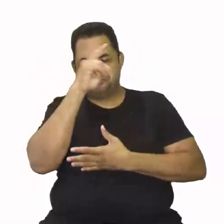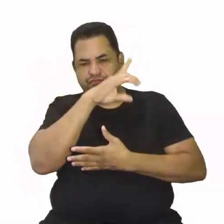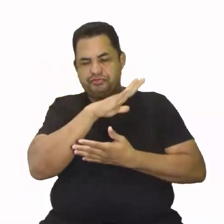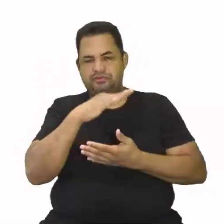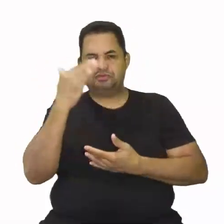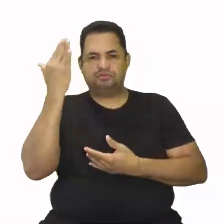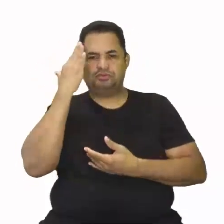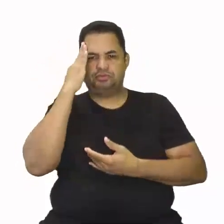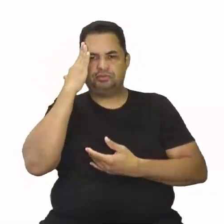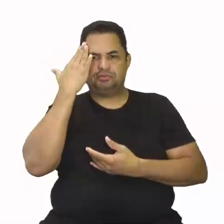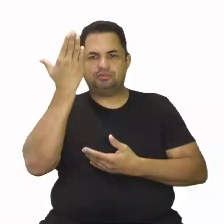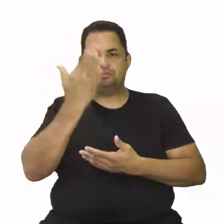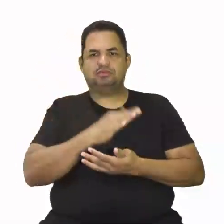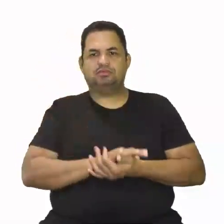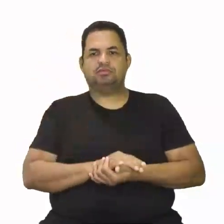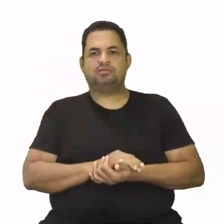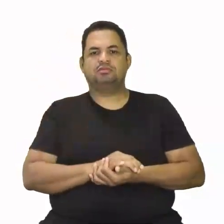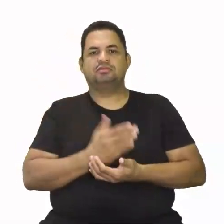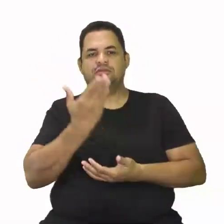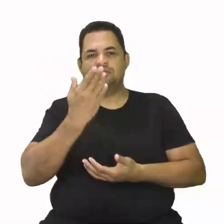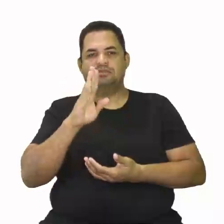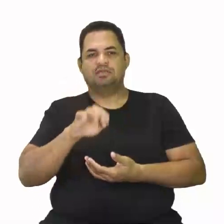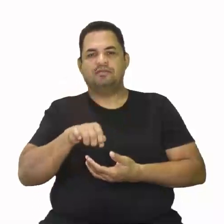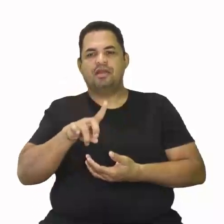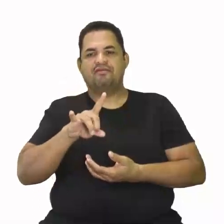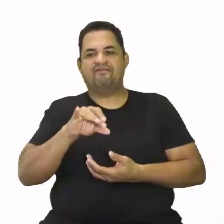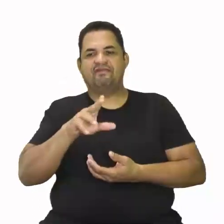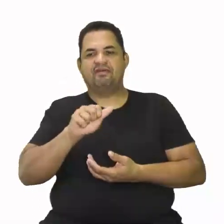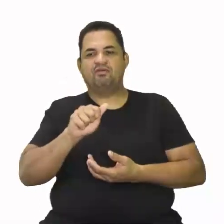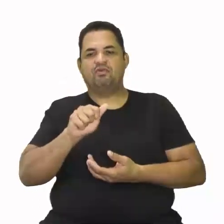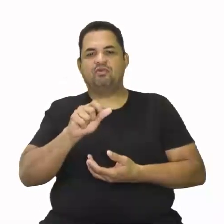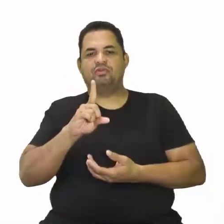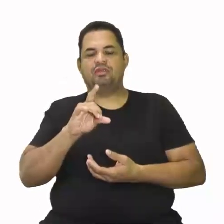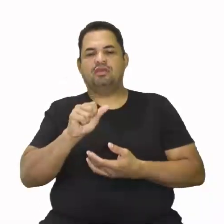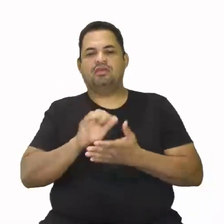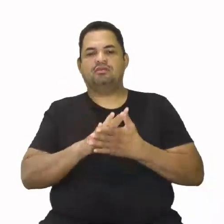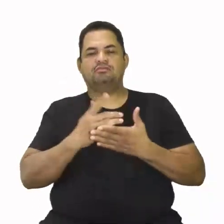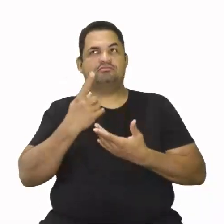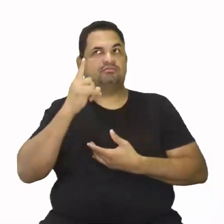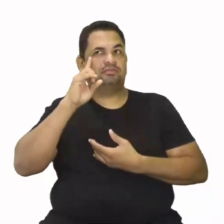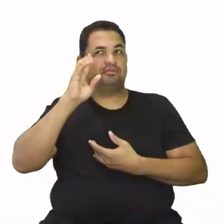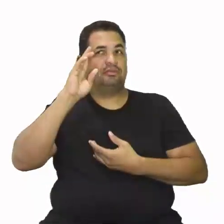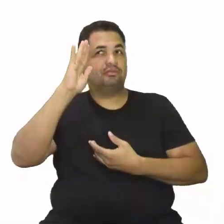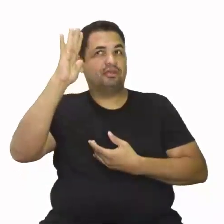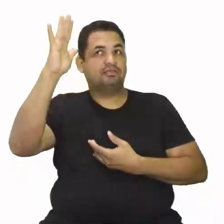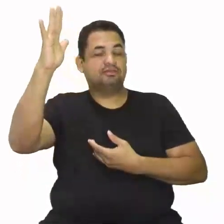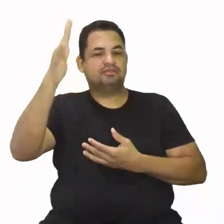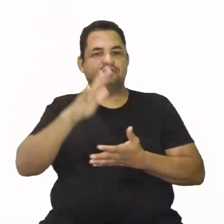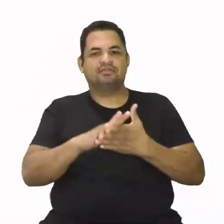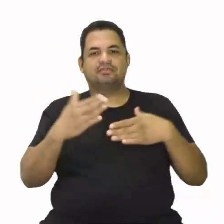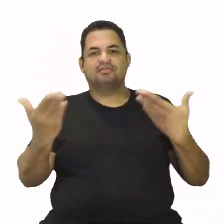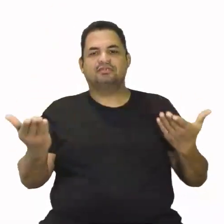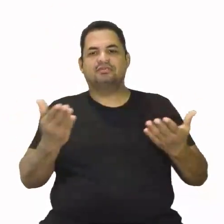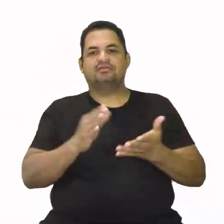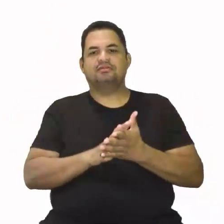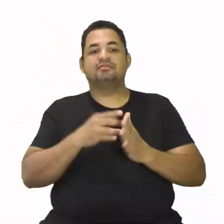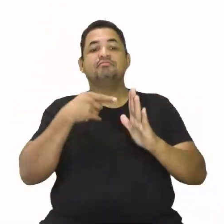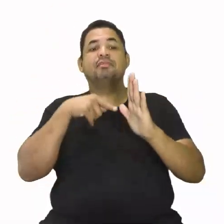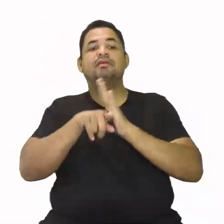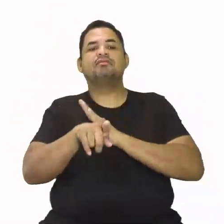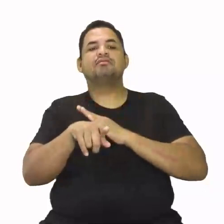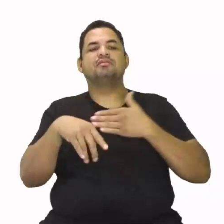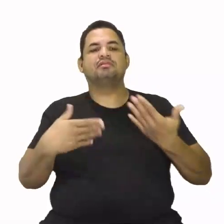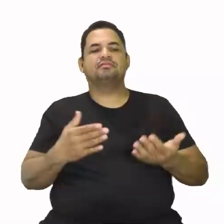entender. Eita, que a Mafalda hoje foi longe, hein? Então presta atenção aí o que diz a